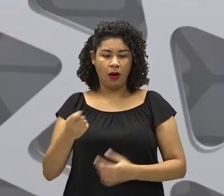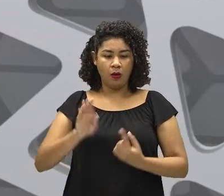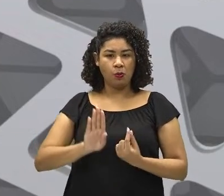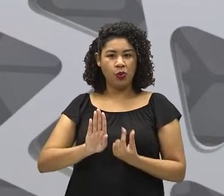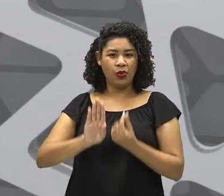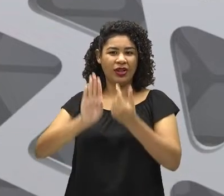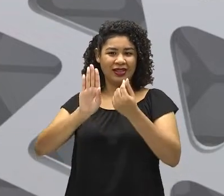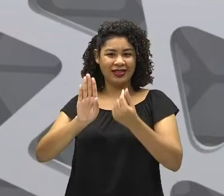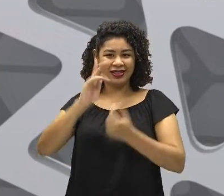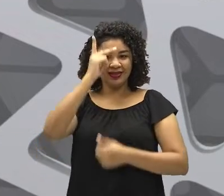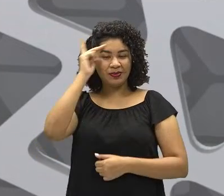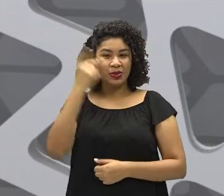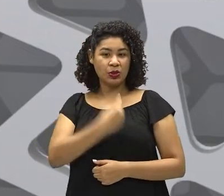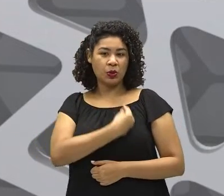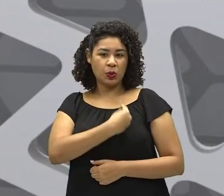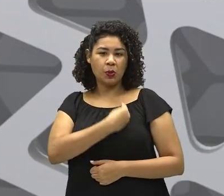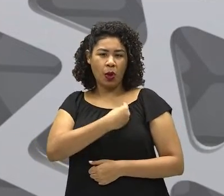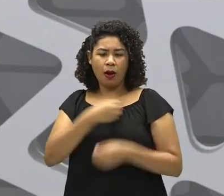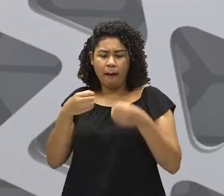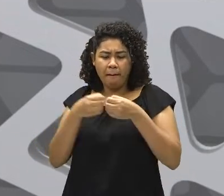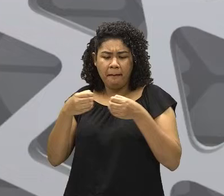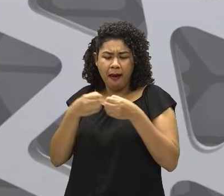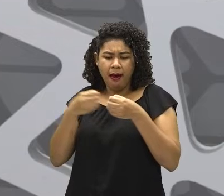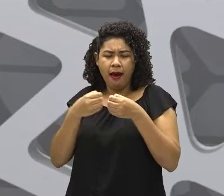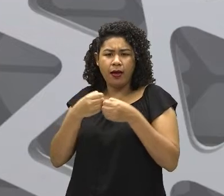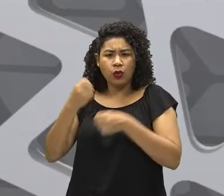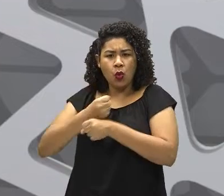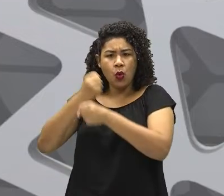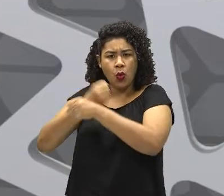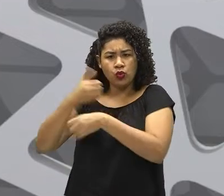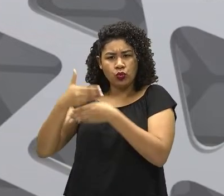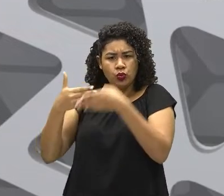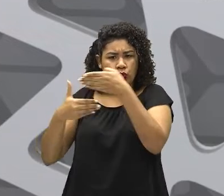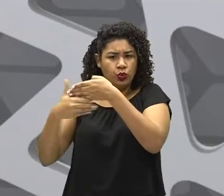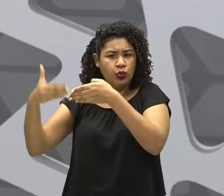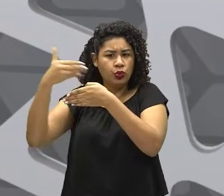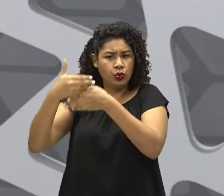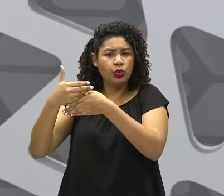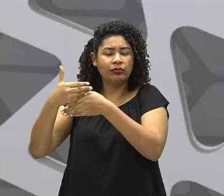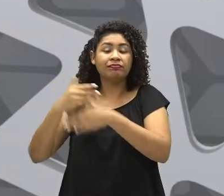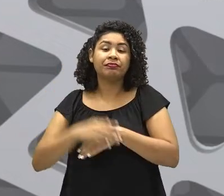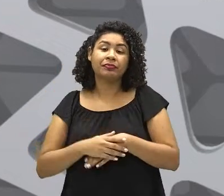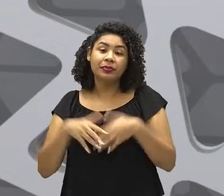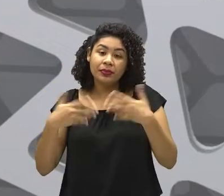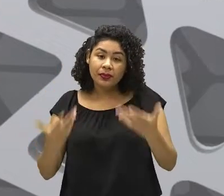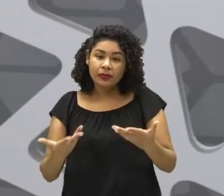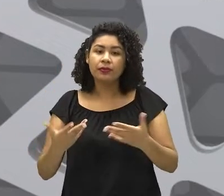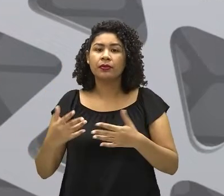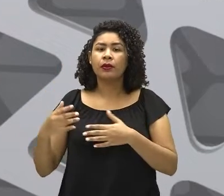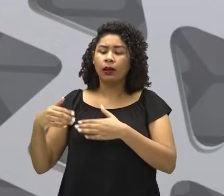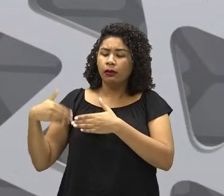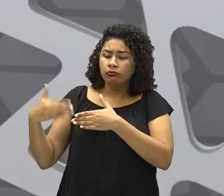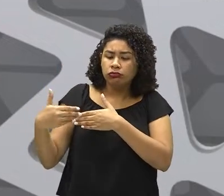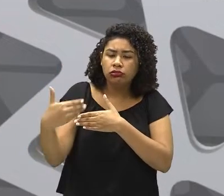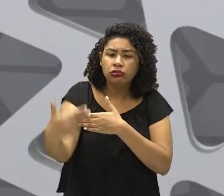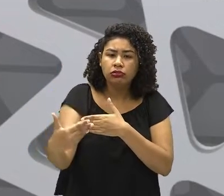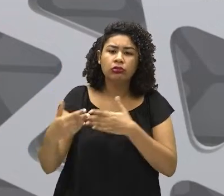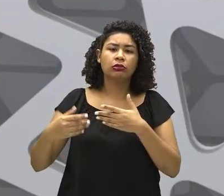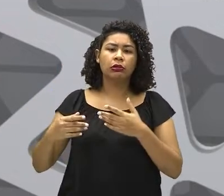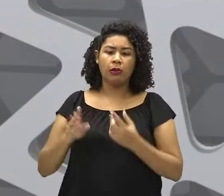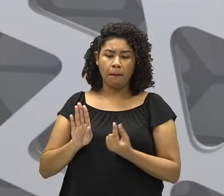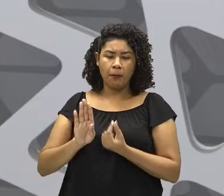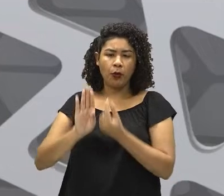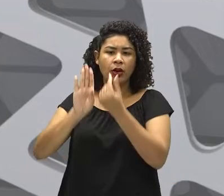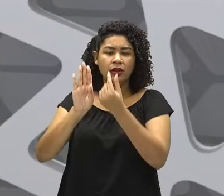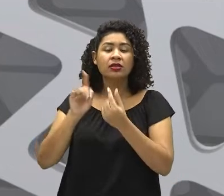dos muros. Mas nós vimos na nossa unidade anterior que mais tarde esse termo burguesia passou a se referir a